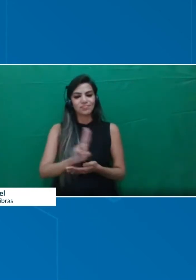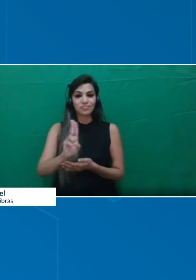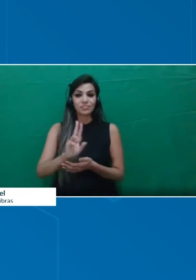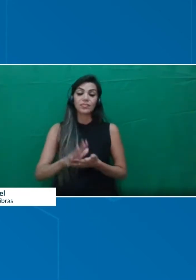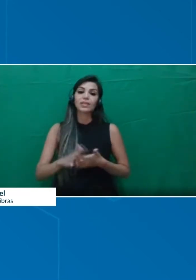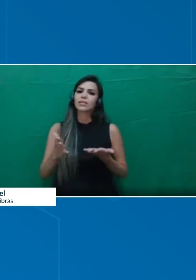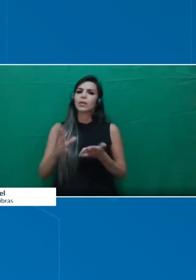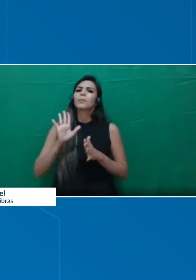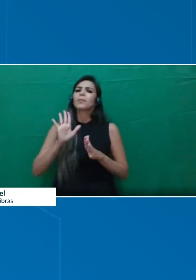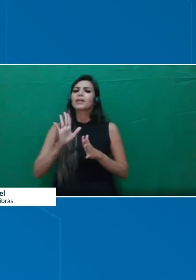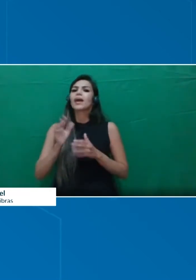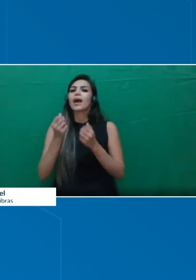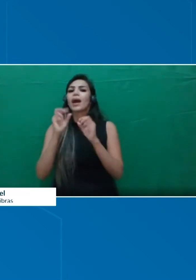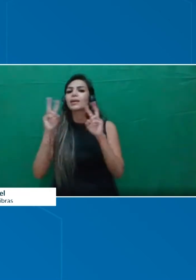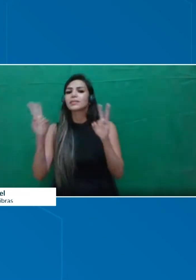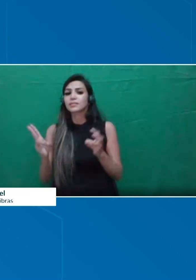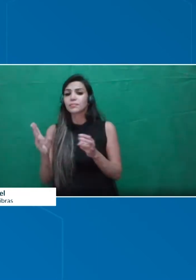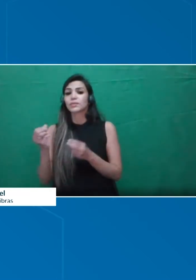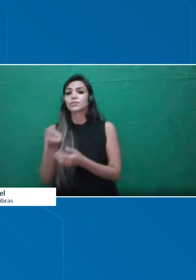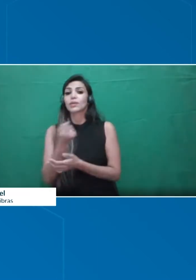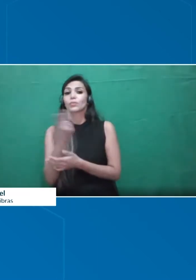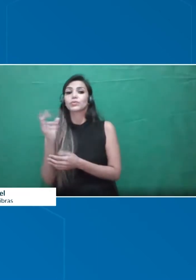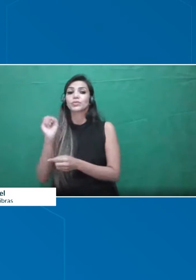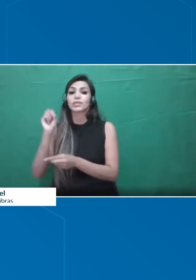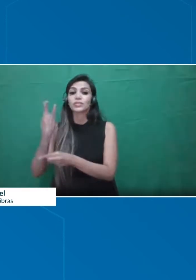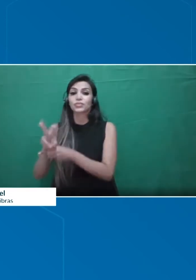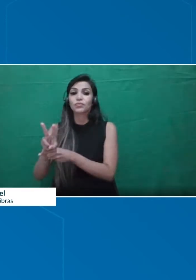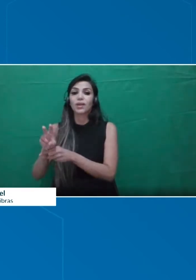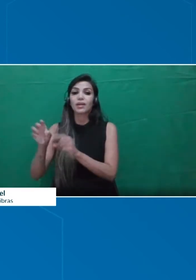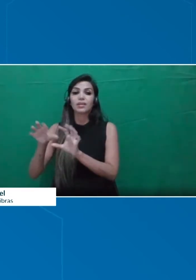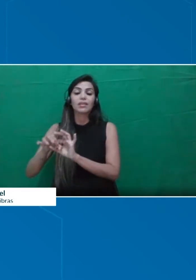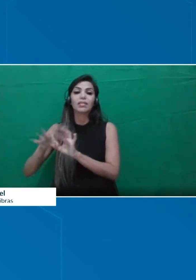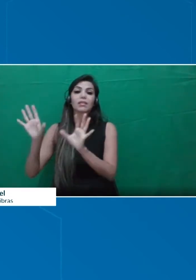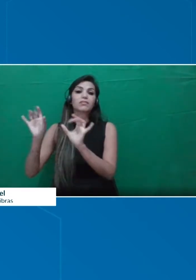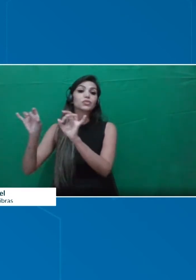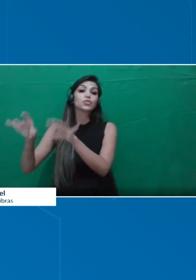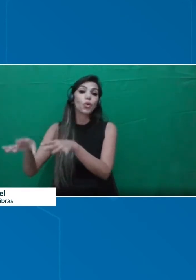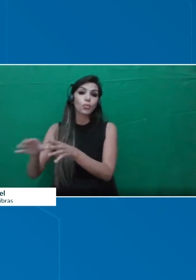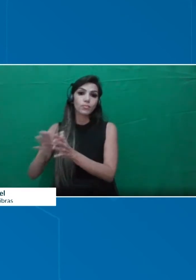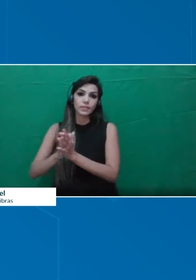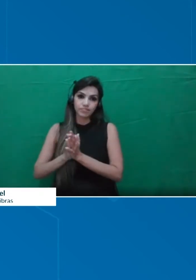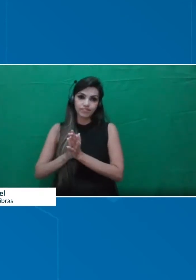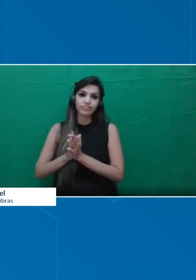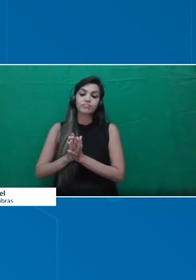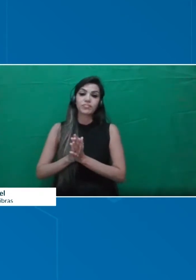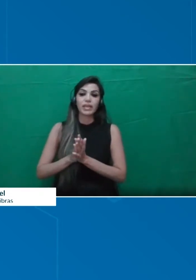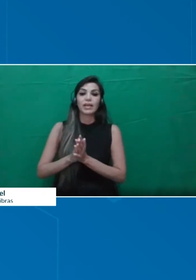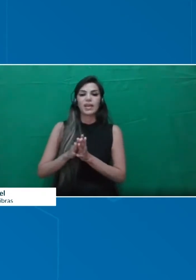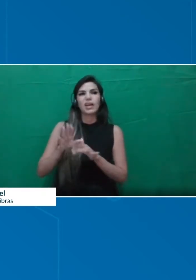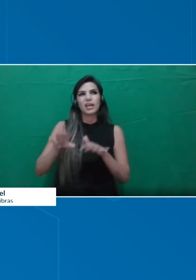ficam ociosas, porque por mais incrível que pareça, eu costumo às vezes fazer